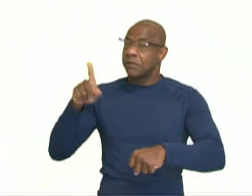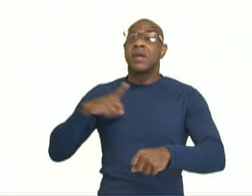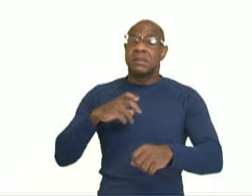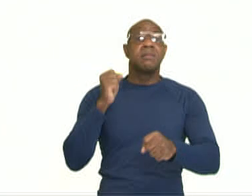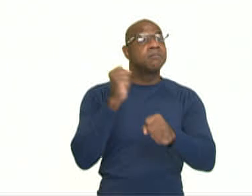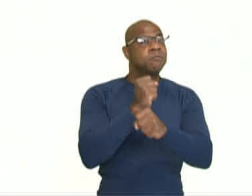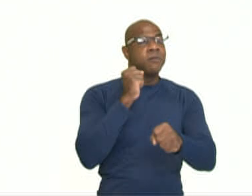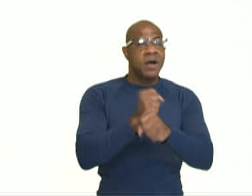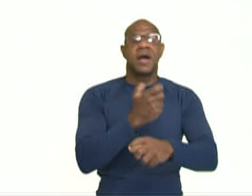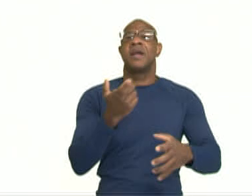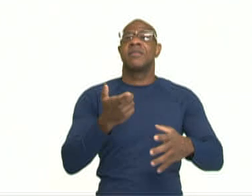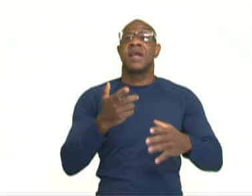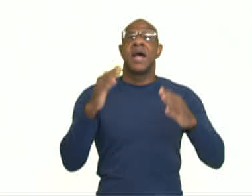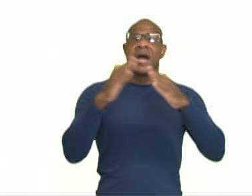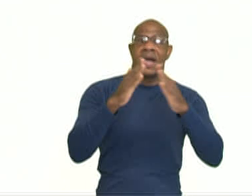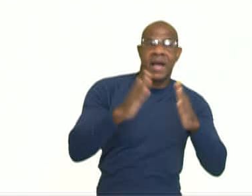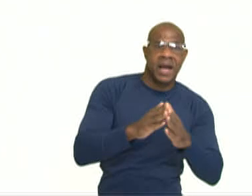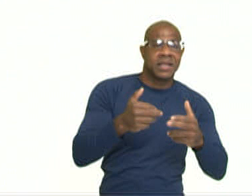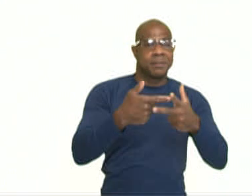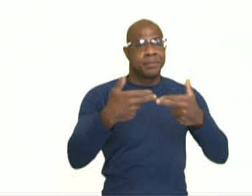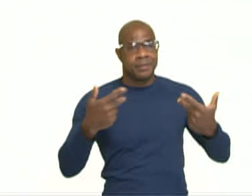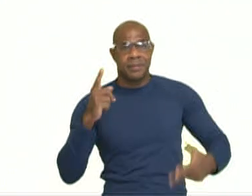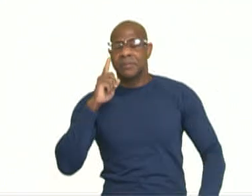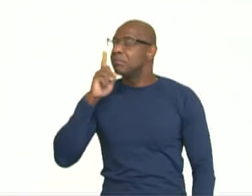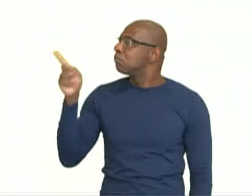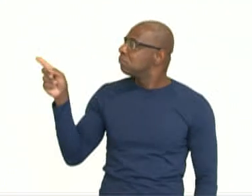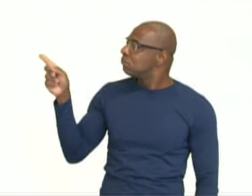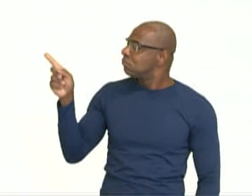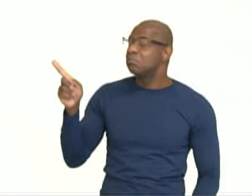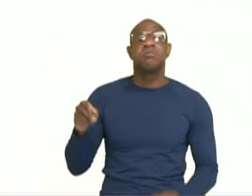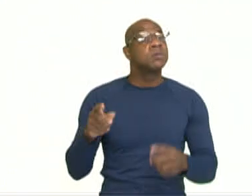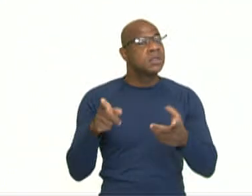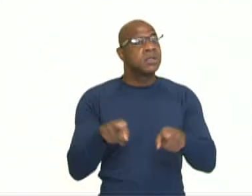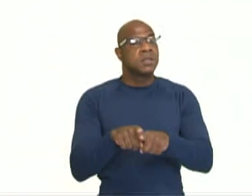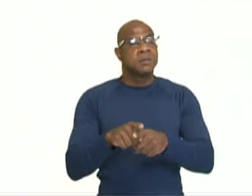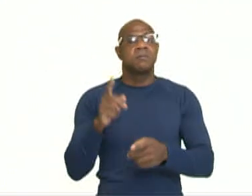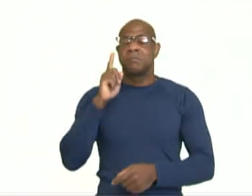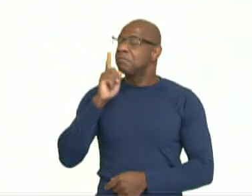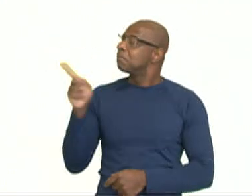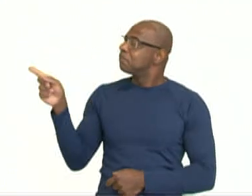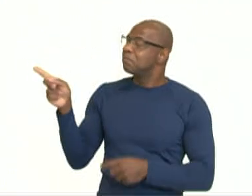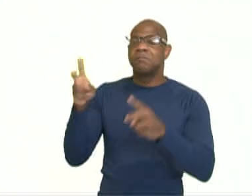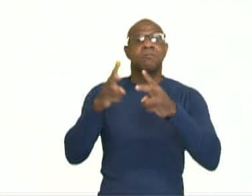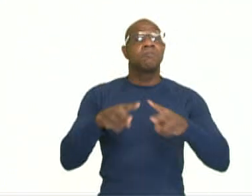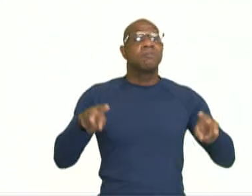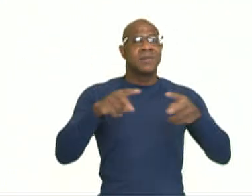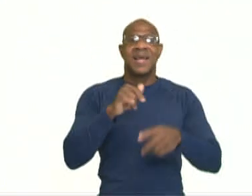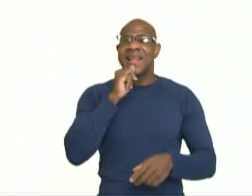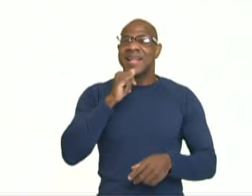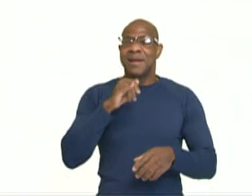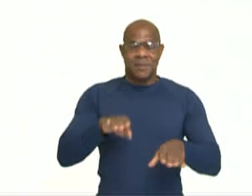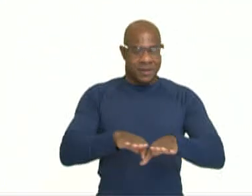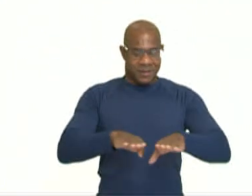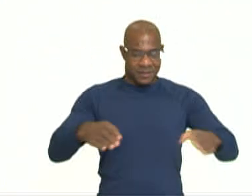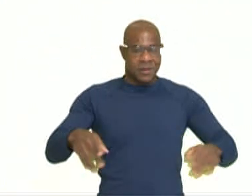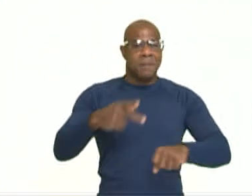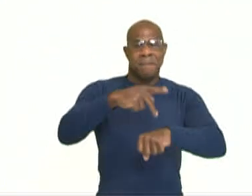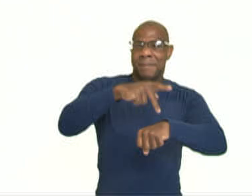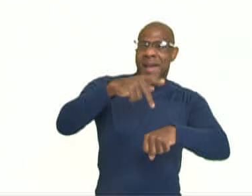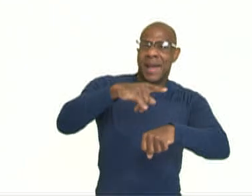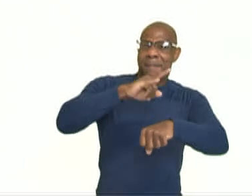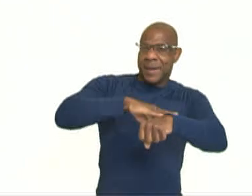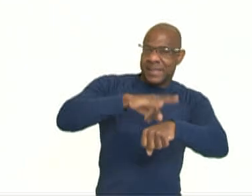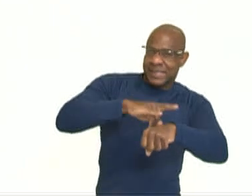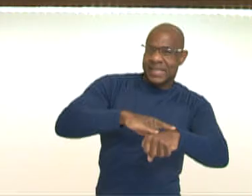louças. Então, observamos aqui alguns elementos e visualmente agora, quando você olha para a pia da cozinha ou do banheiro, você